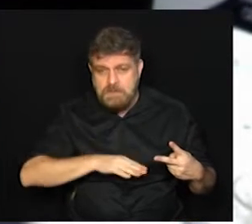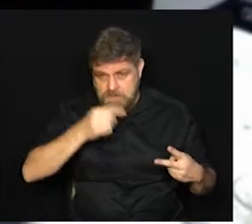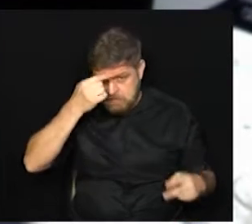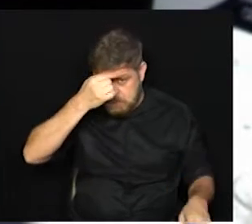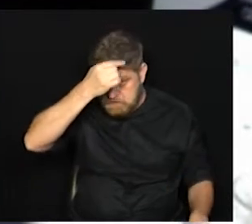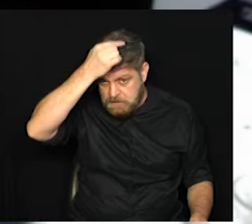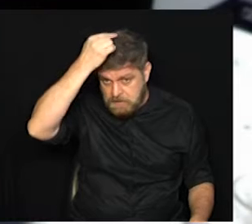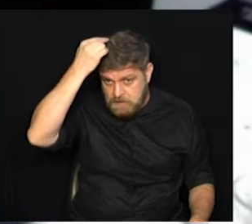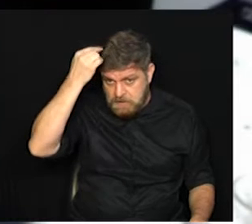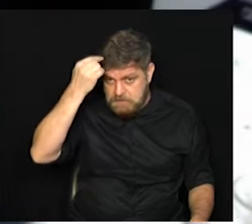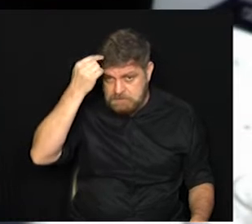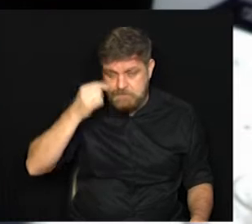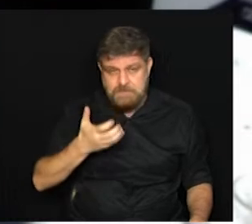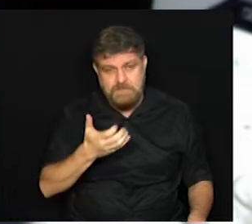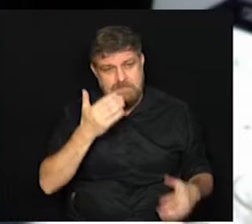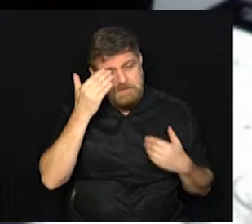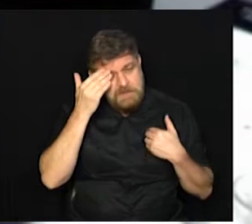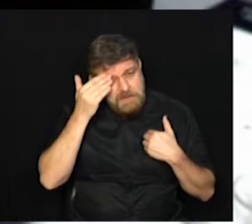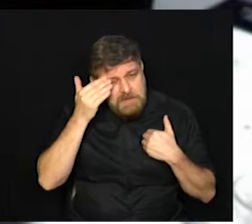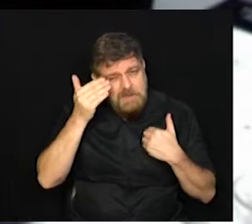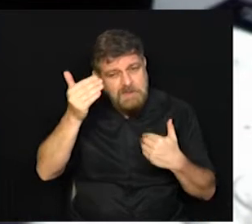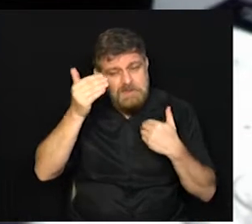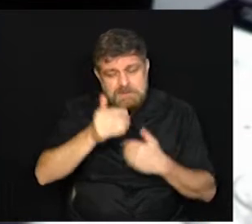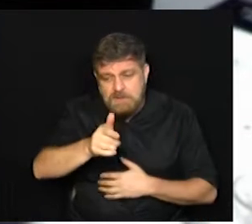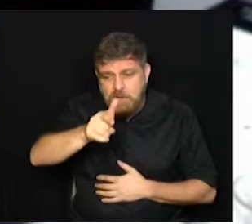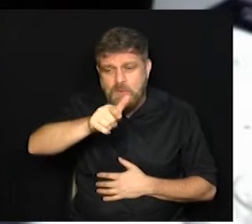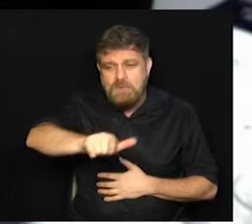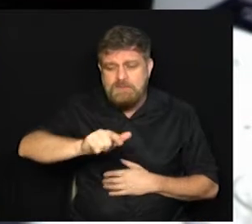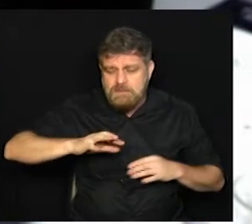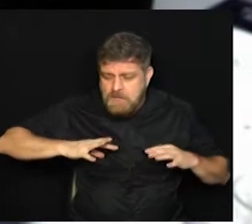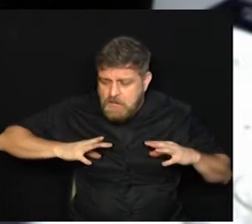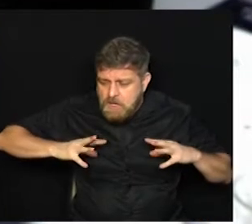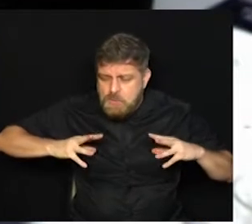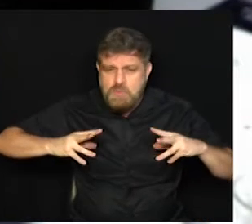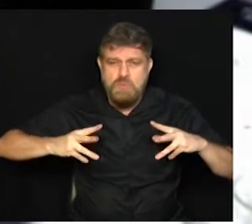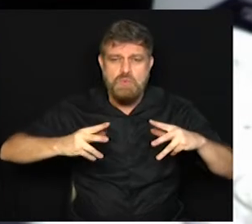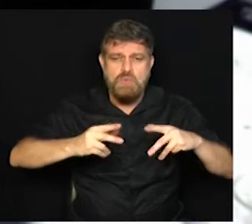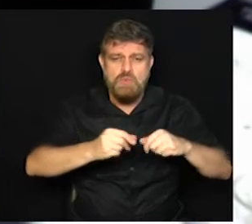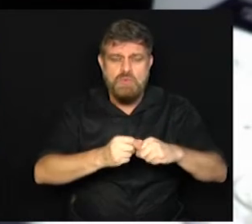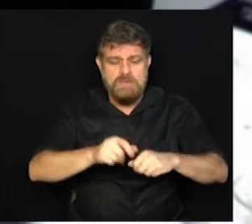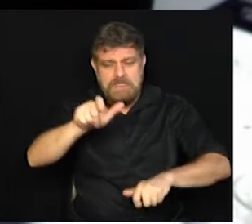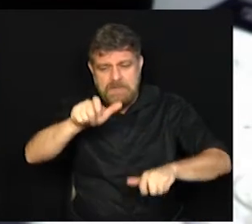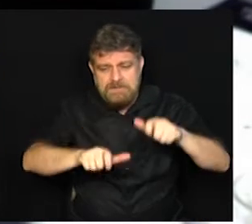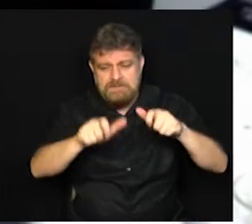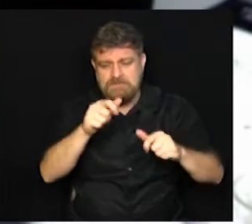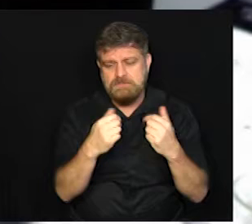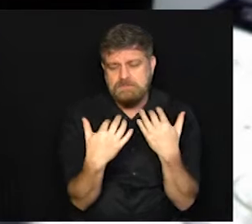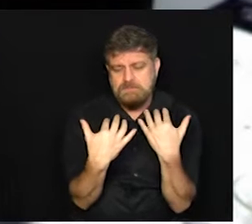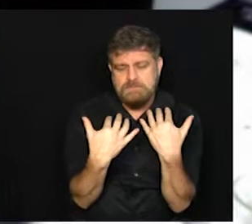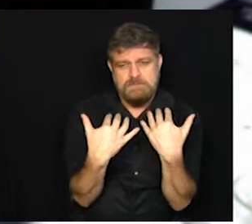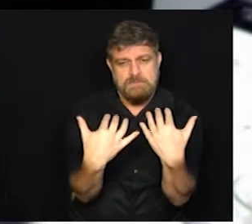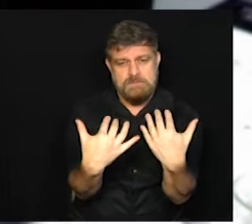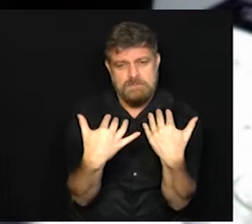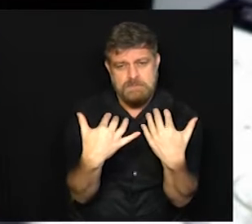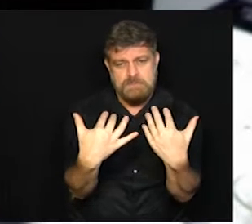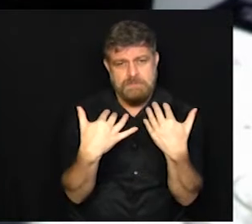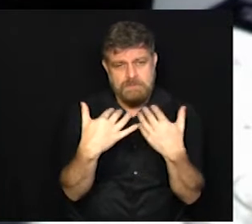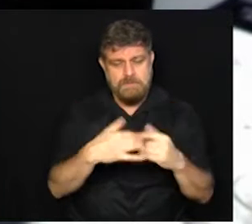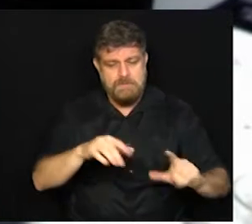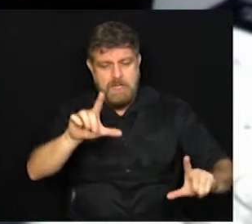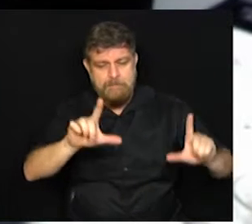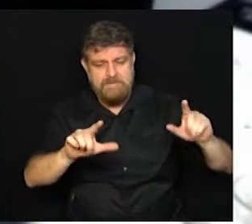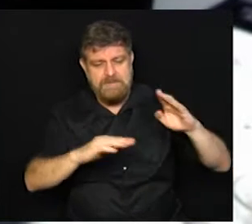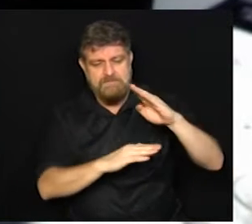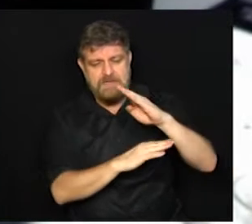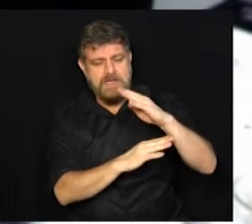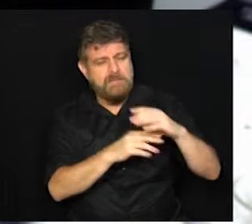Gaspar. Agradecer mais uma vez. Boa tarde a todos os ouvintes aí, as pessoas que estão nos